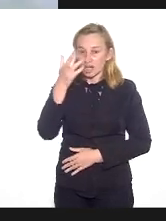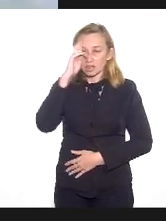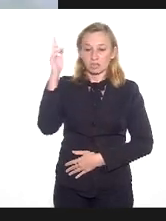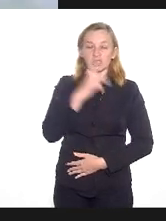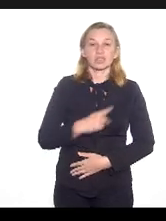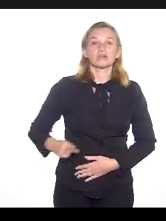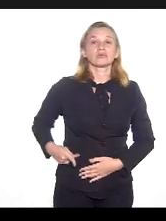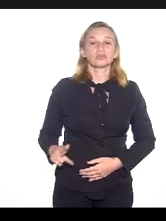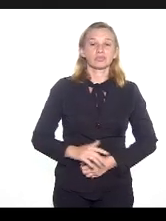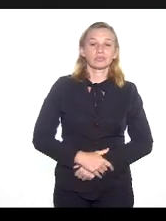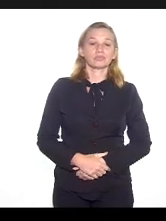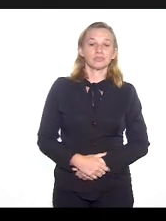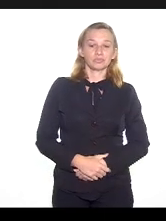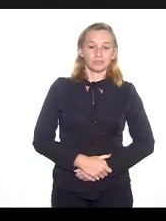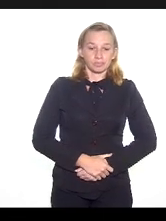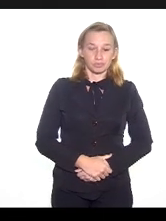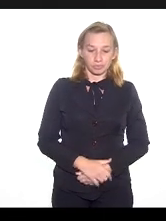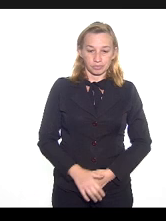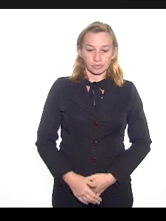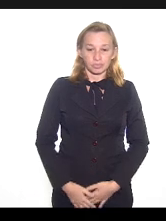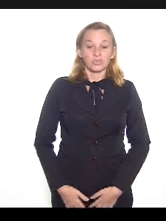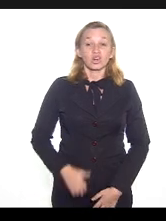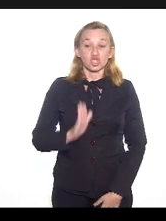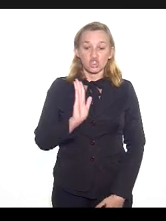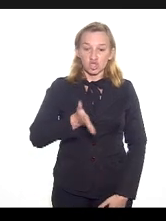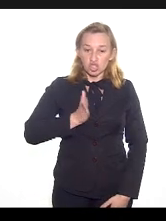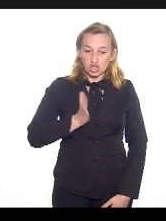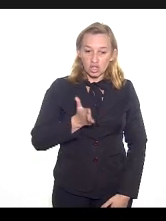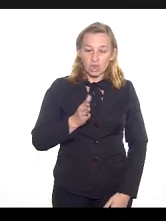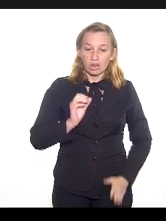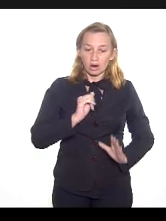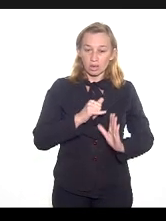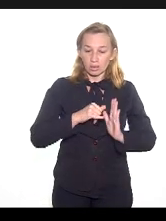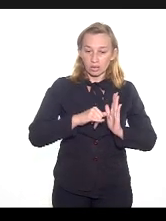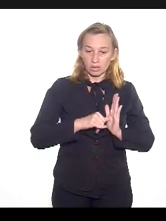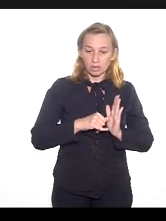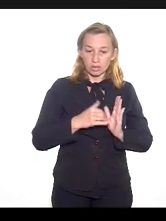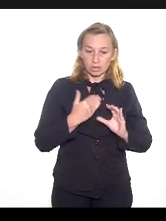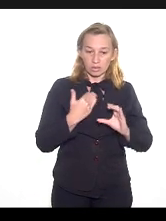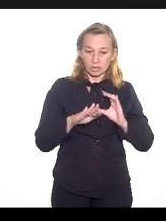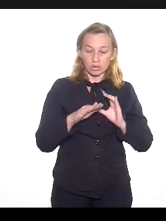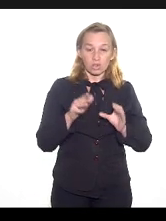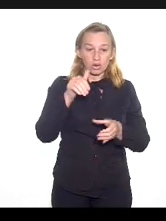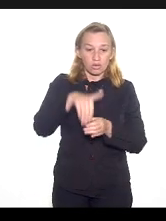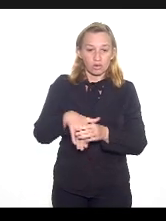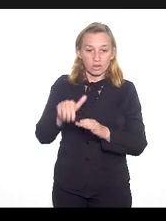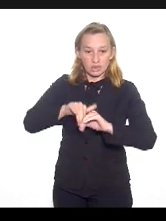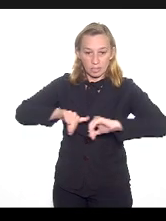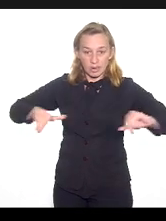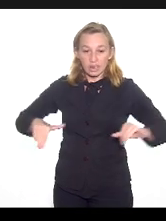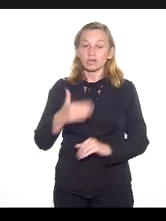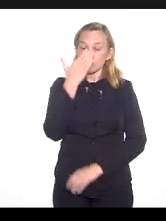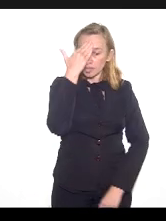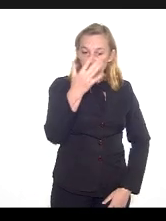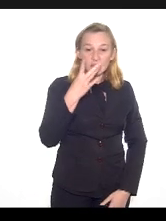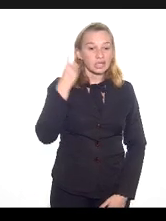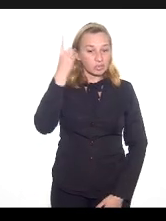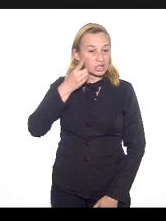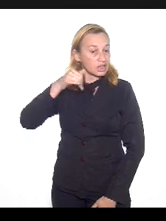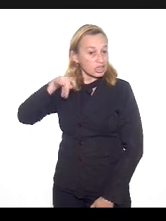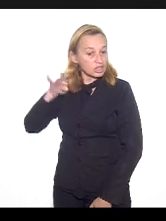presidente. Requerendo já, desde já, a publicação do voto em separado. Obrigado, deputado